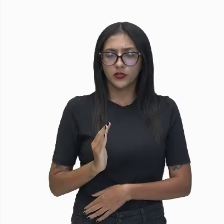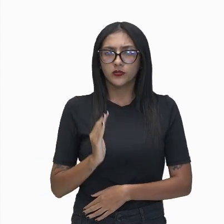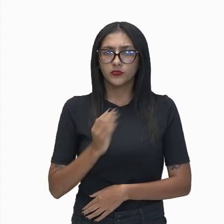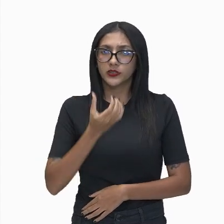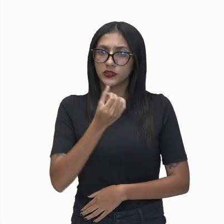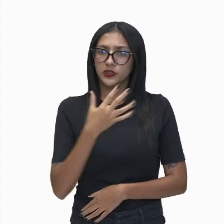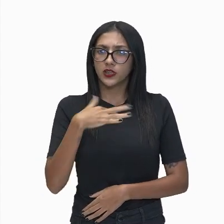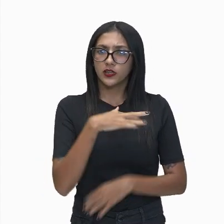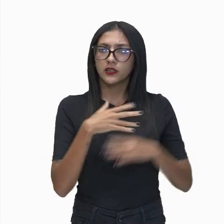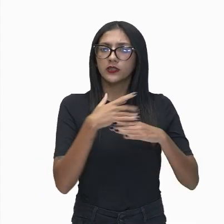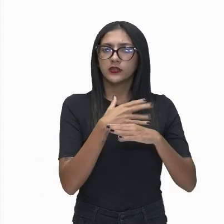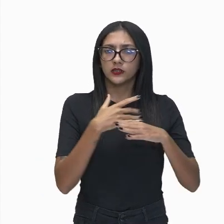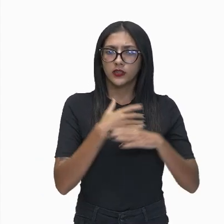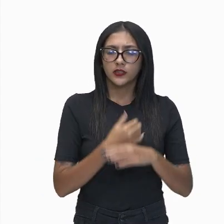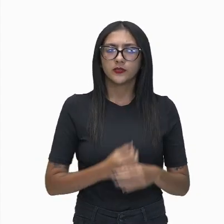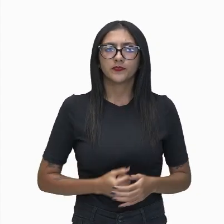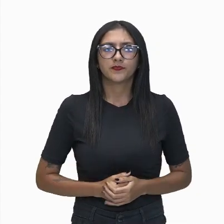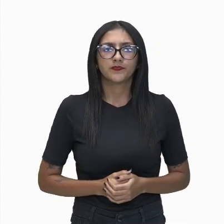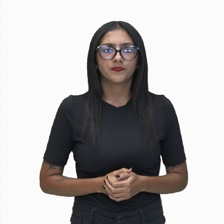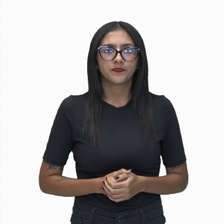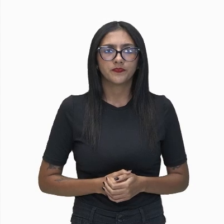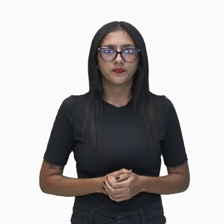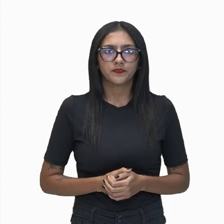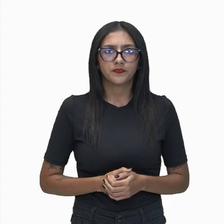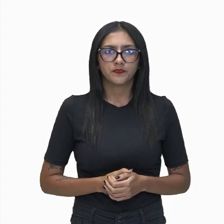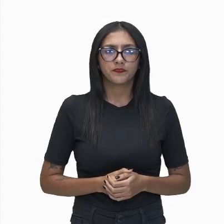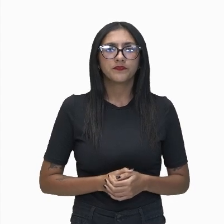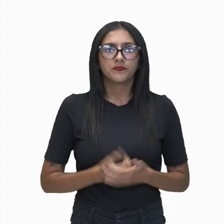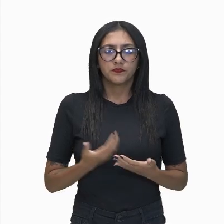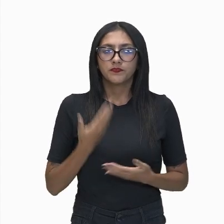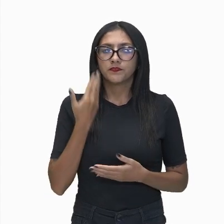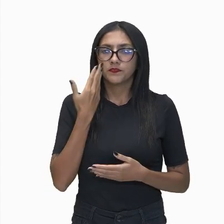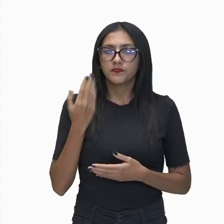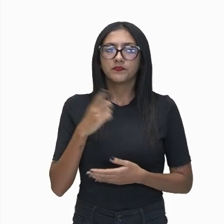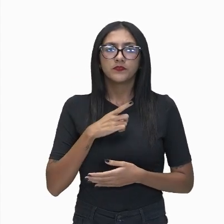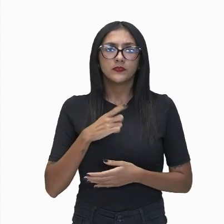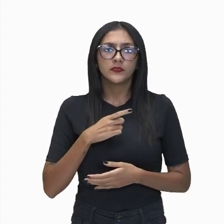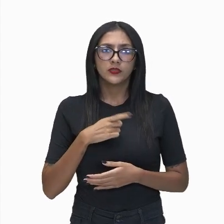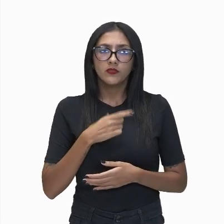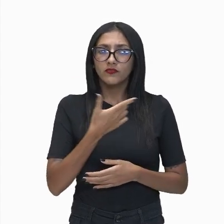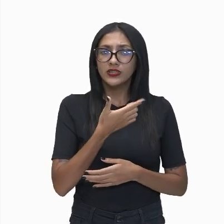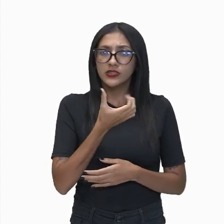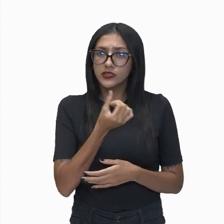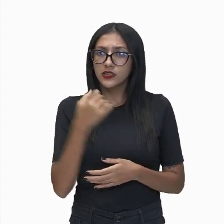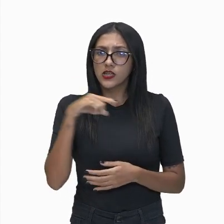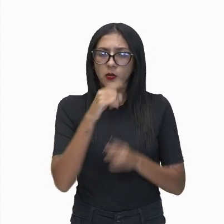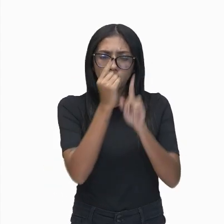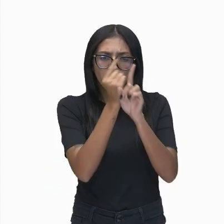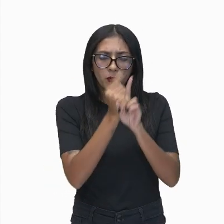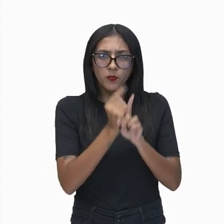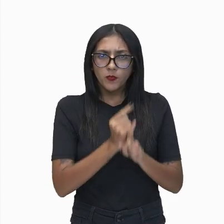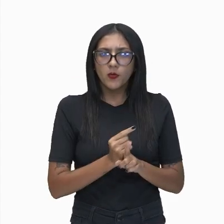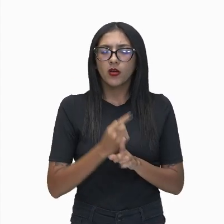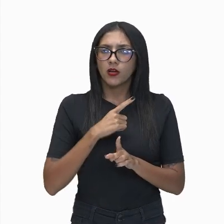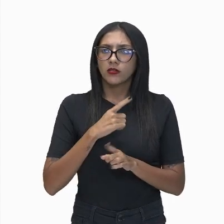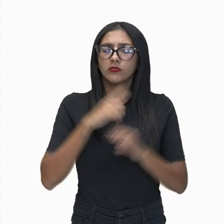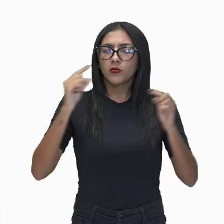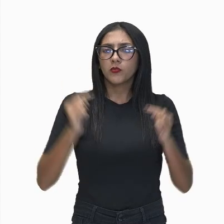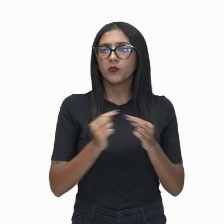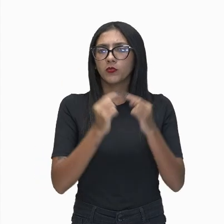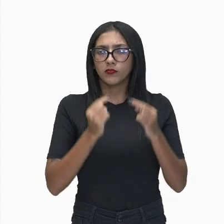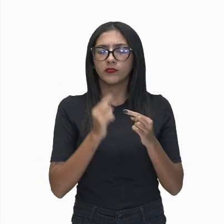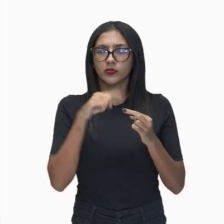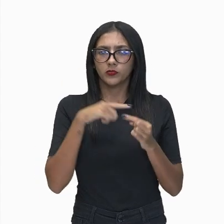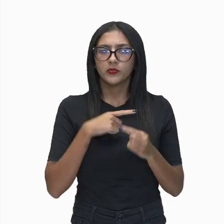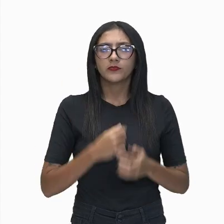são 26 regiões aí que o IBGE reconhece como regiões metropolitanas, né? Então, assim, onde nós temos